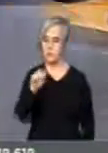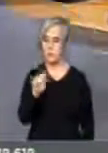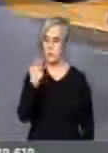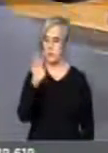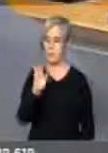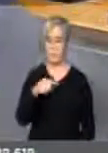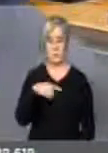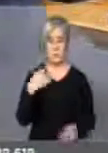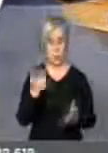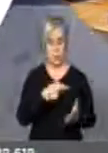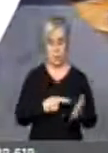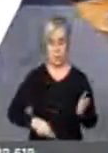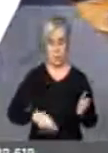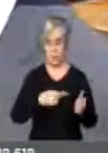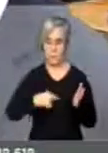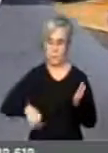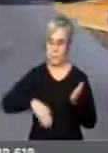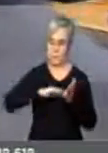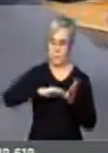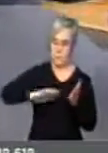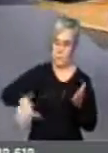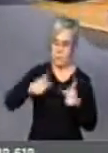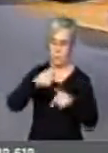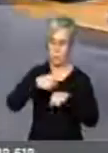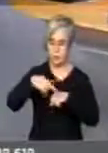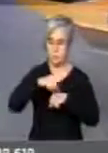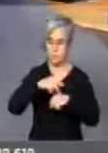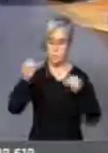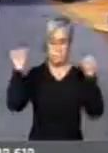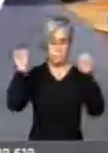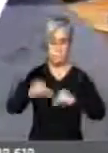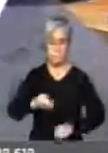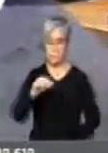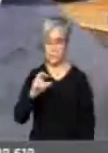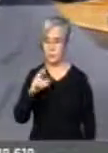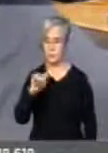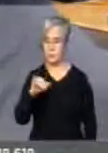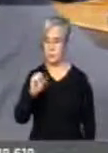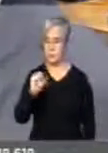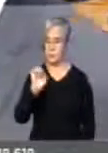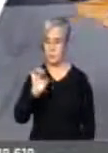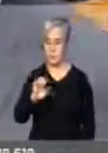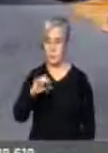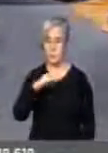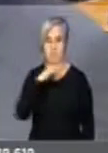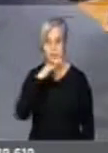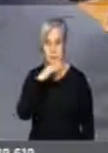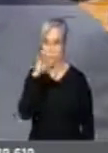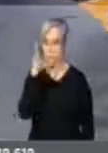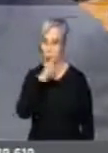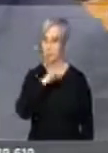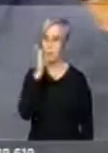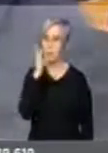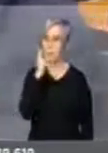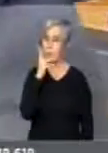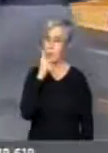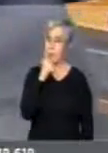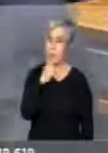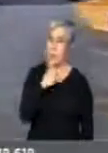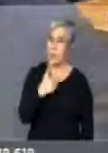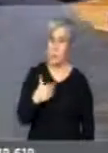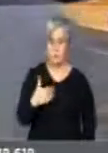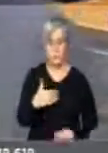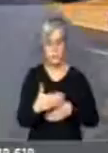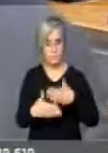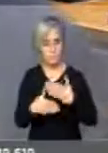República afastada, colocando o país numa crise profunda, numa crise longa,